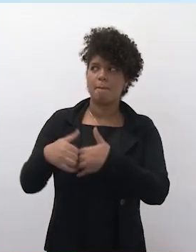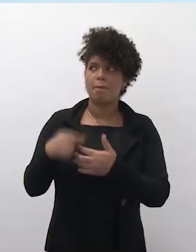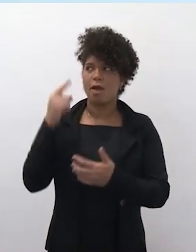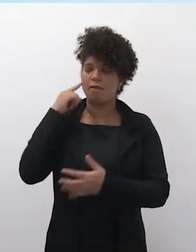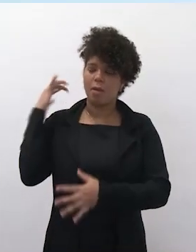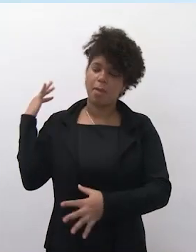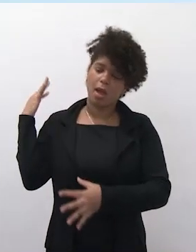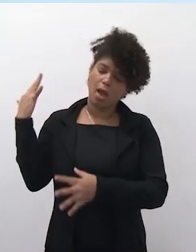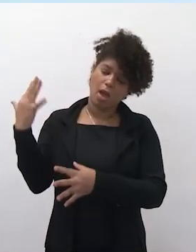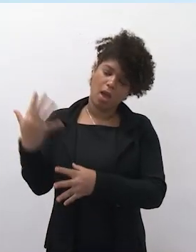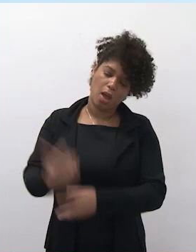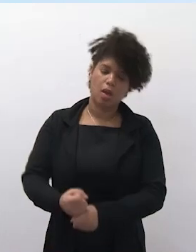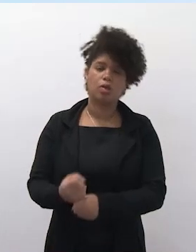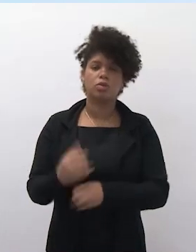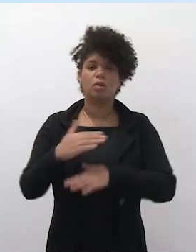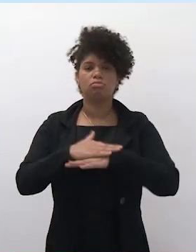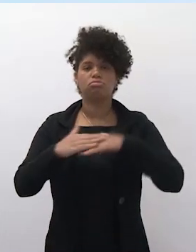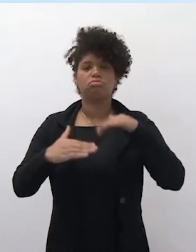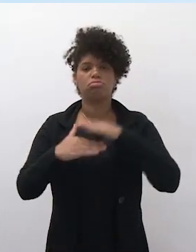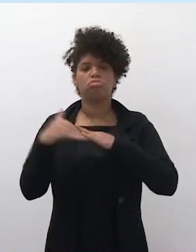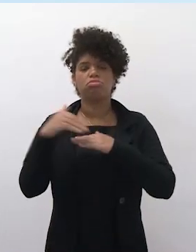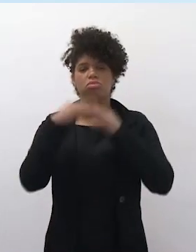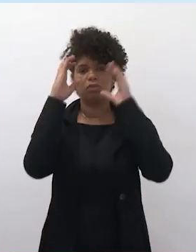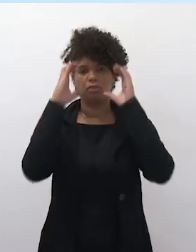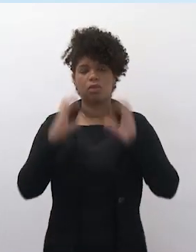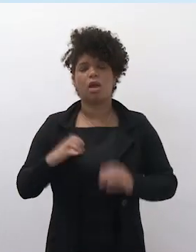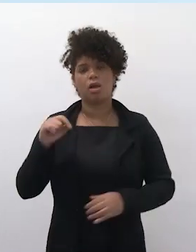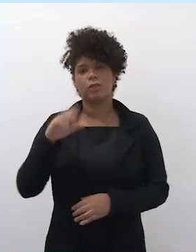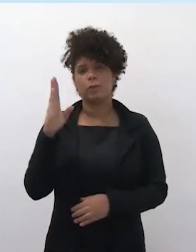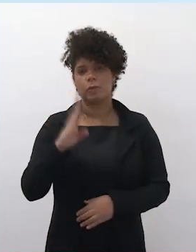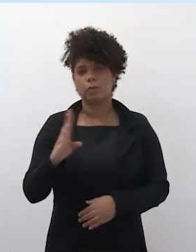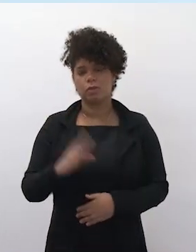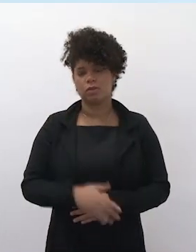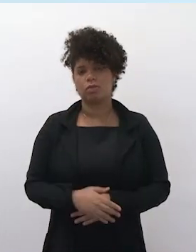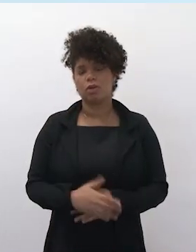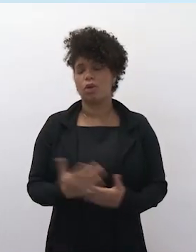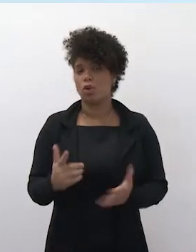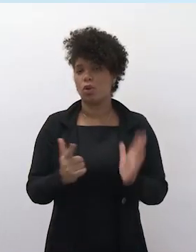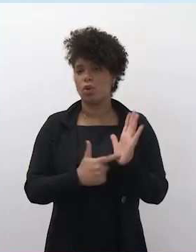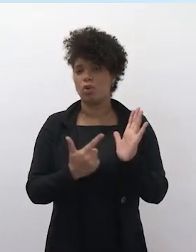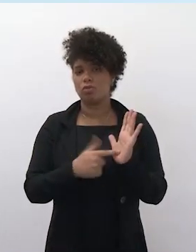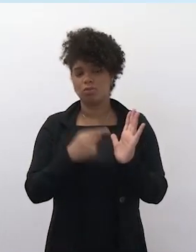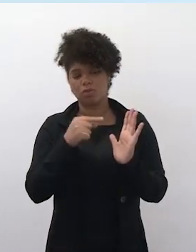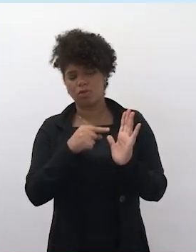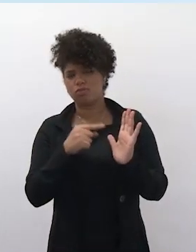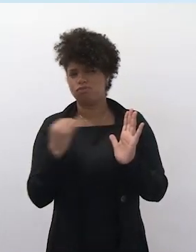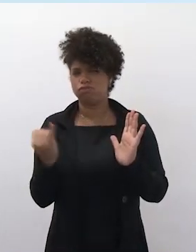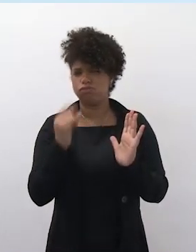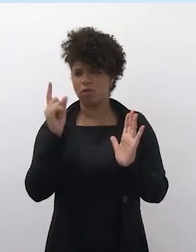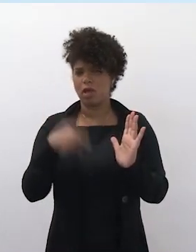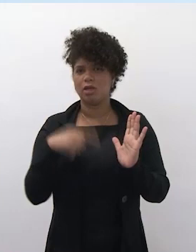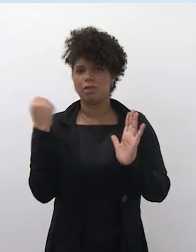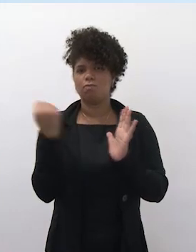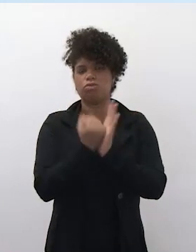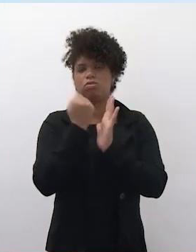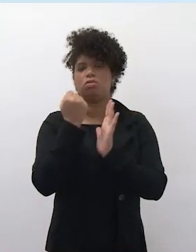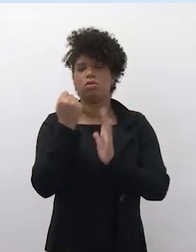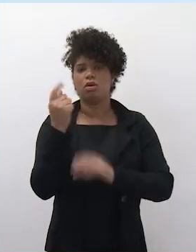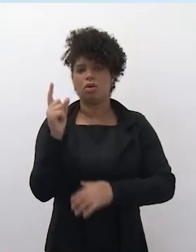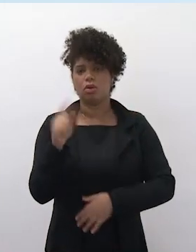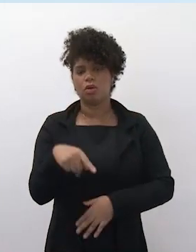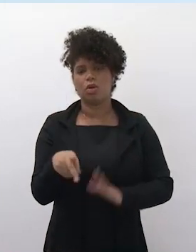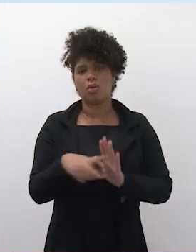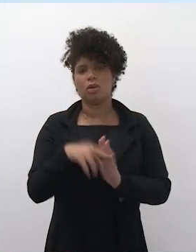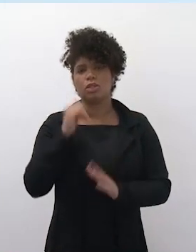processo todo de construção da cidadania no Brasil. E esse livro acabou se tornando um marco muito importante na